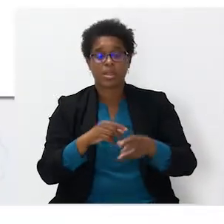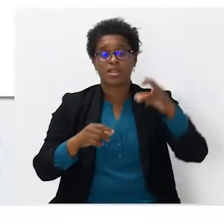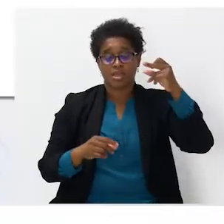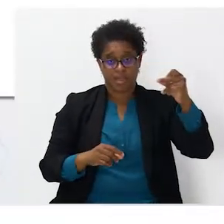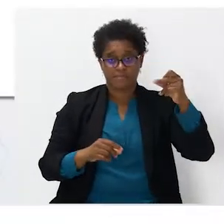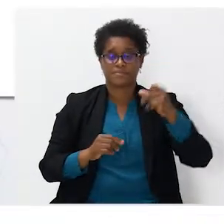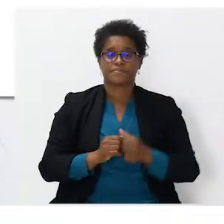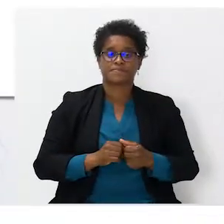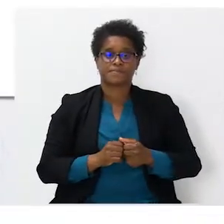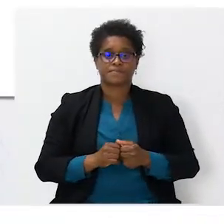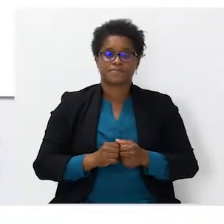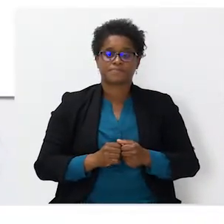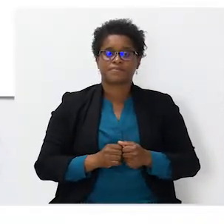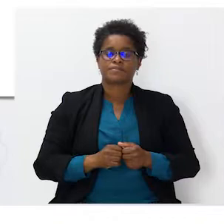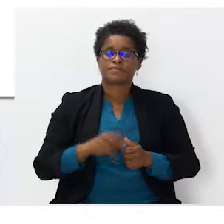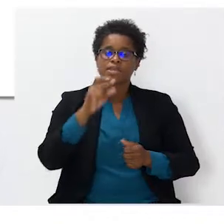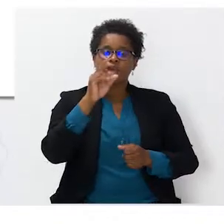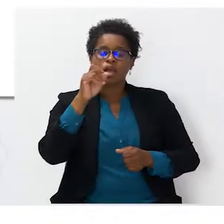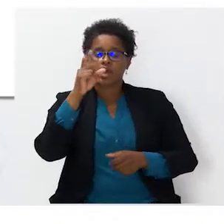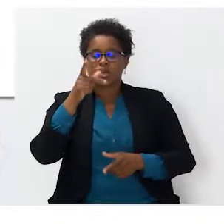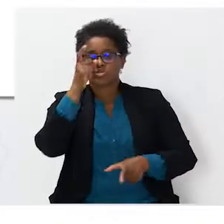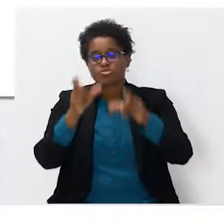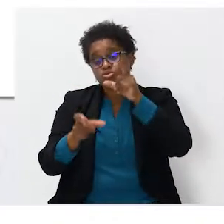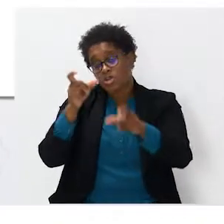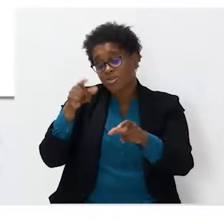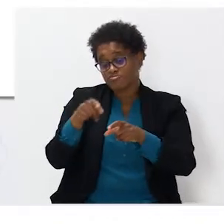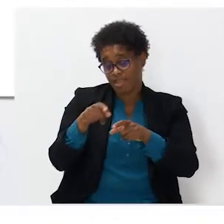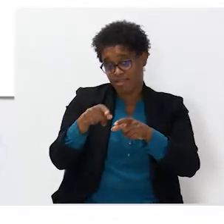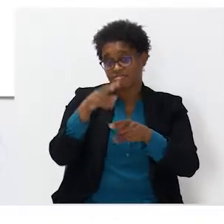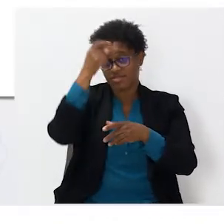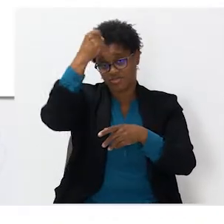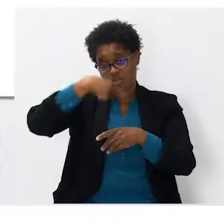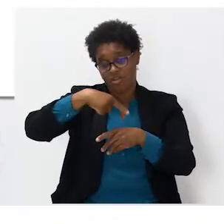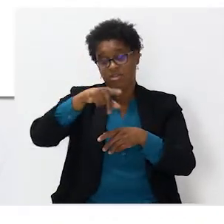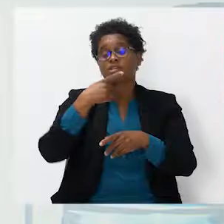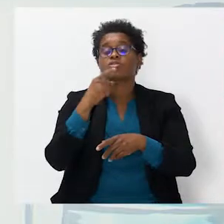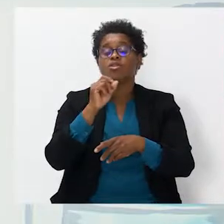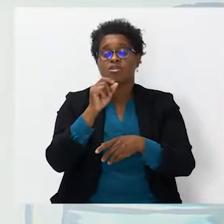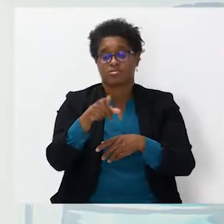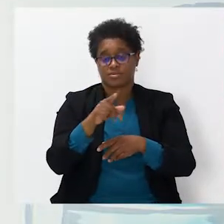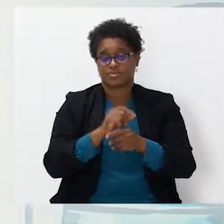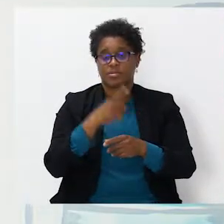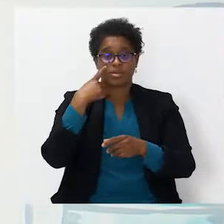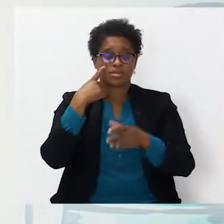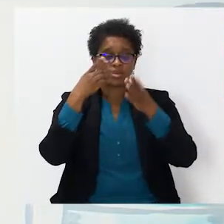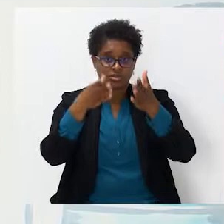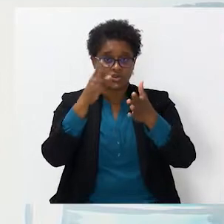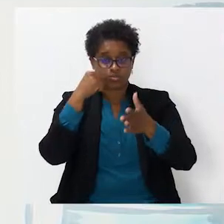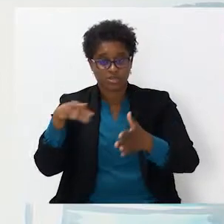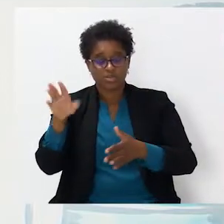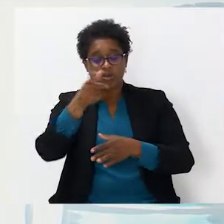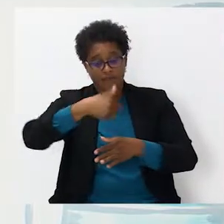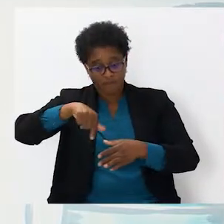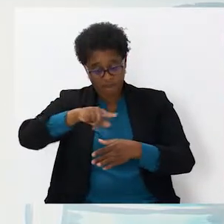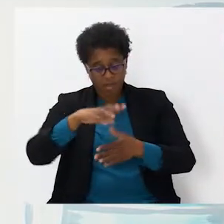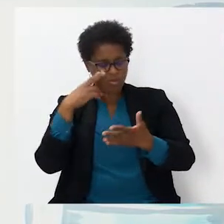A. As personagens desta história são. Prestem atenção, meninos, vamos